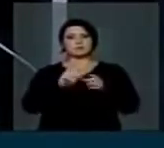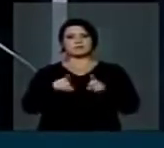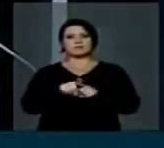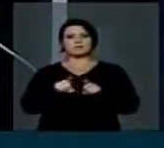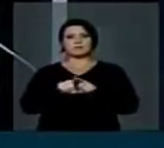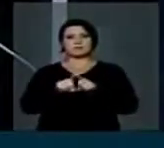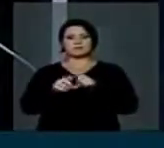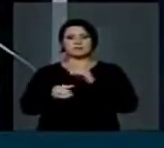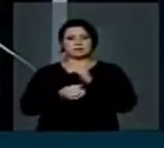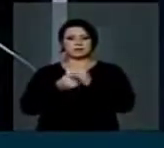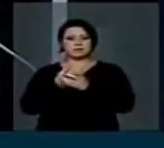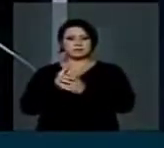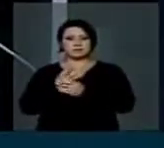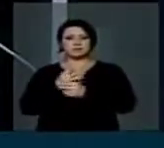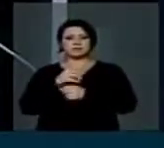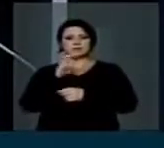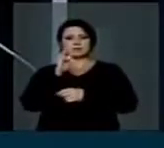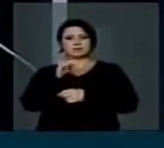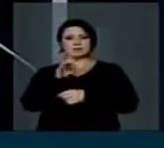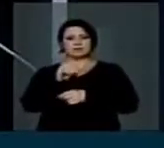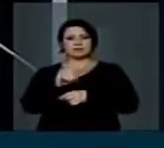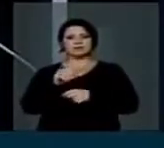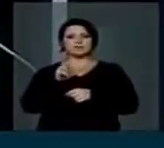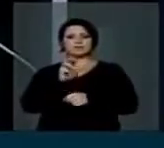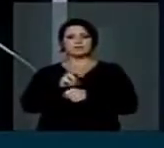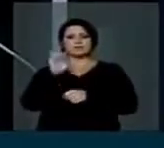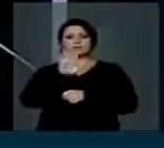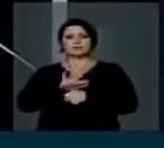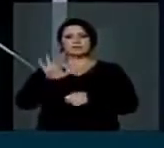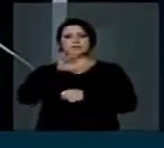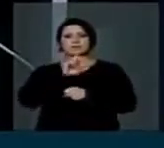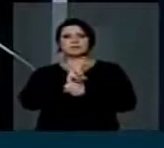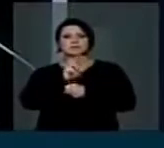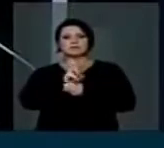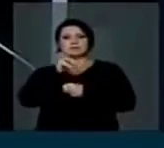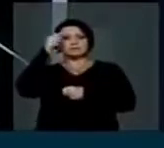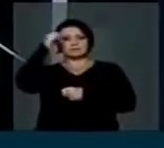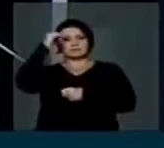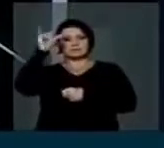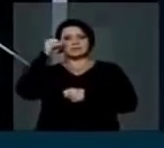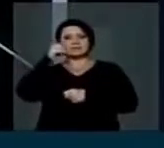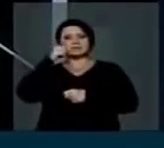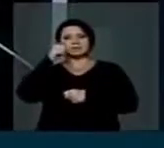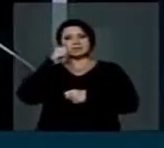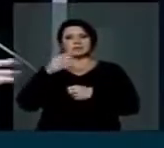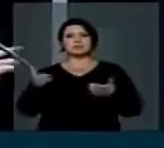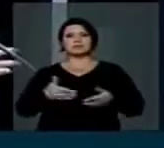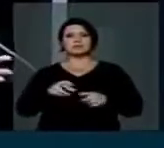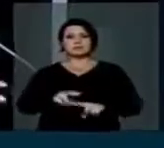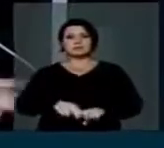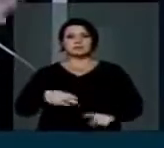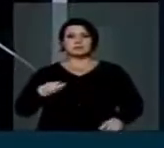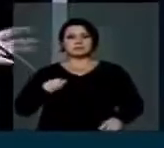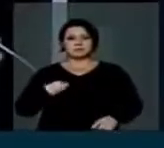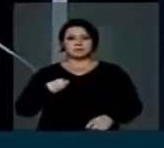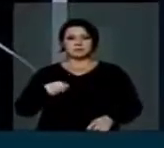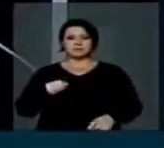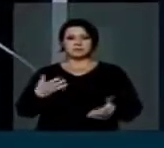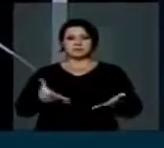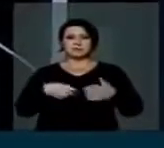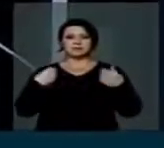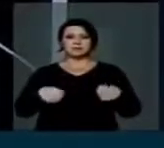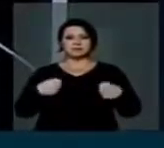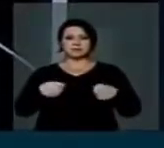também a criação do Fundo Nacional de Prevenção à Violência contra a Mulher. É pela vida que